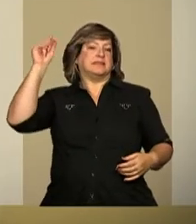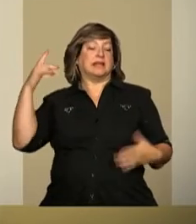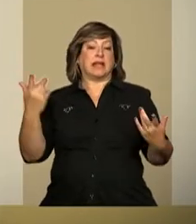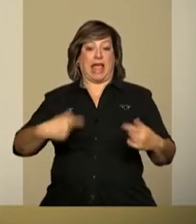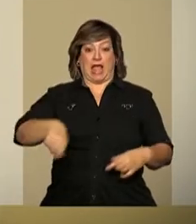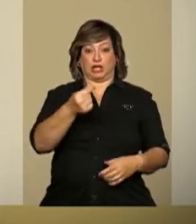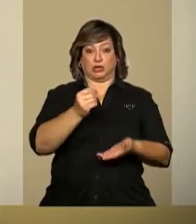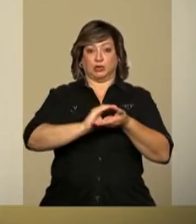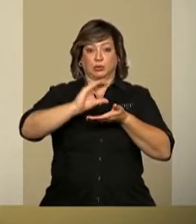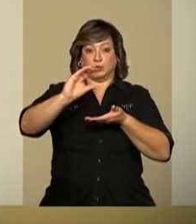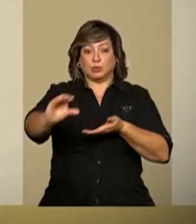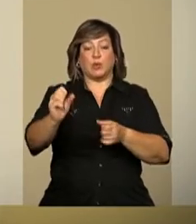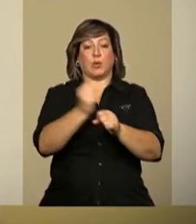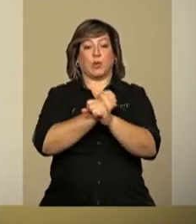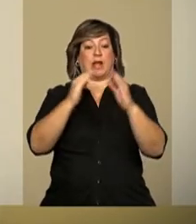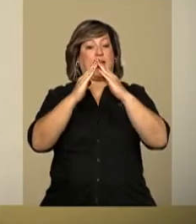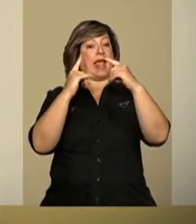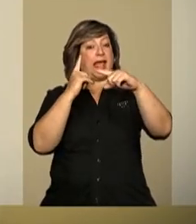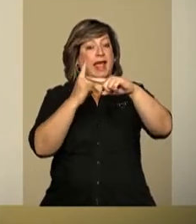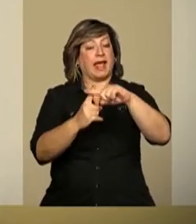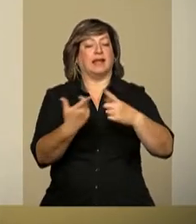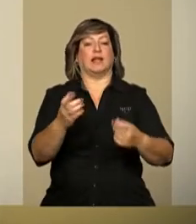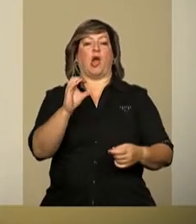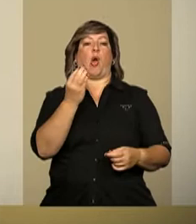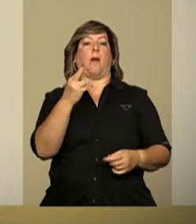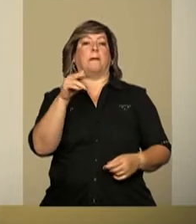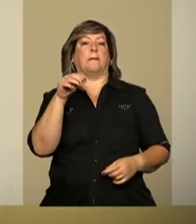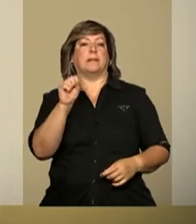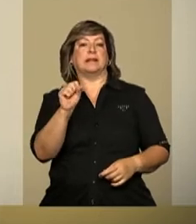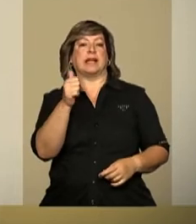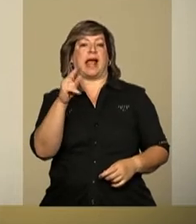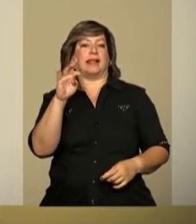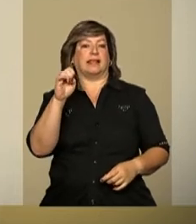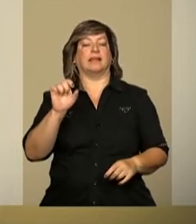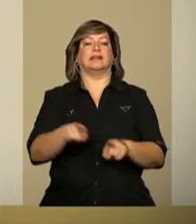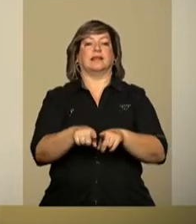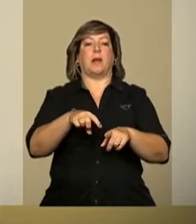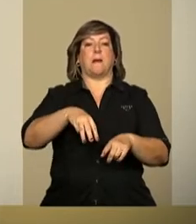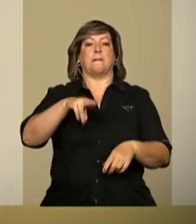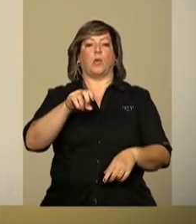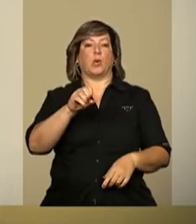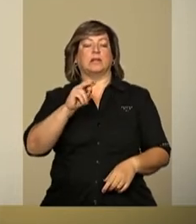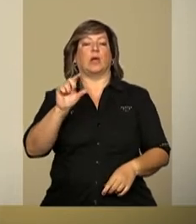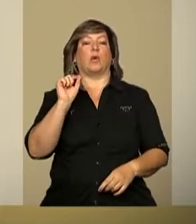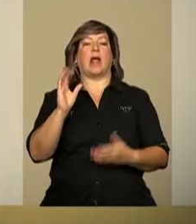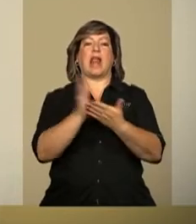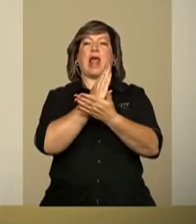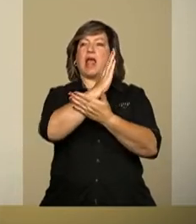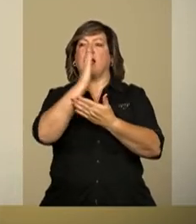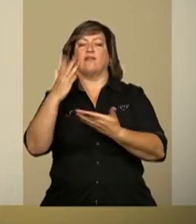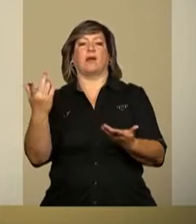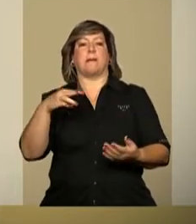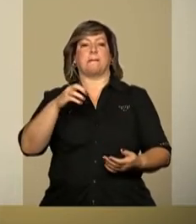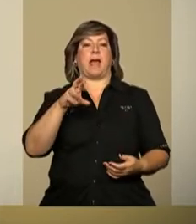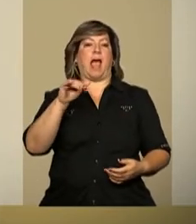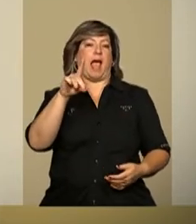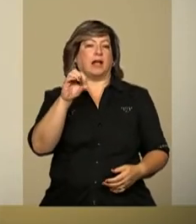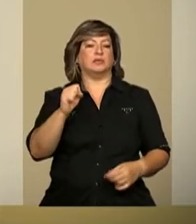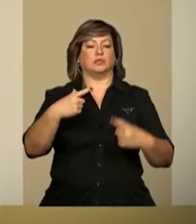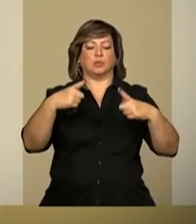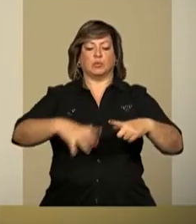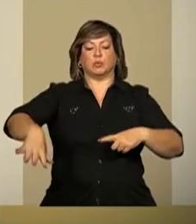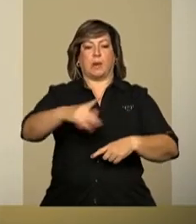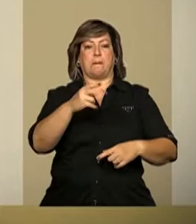usados para recuperar igrejas obras de arte museus bibliotecas prédios históricos mercados praças